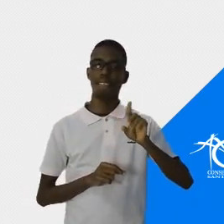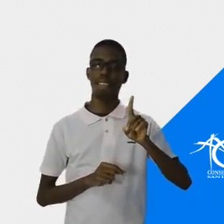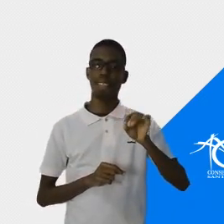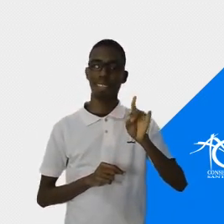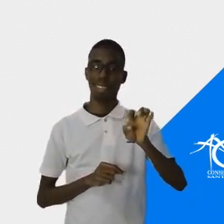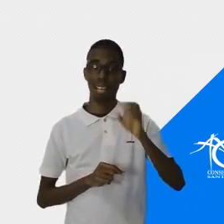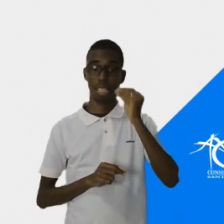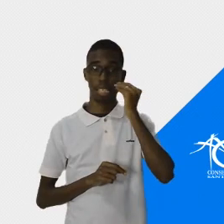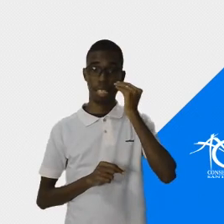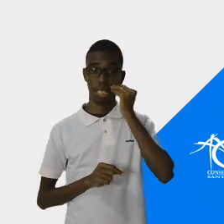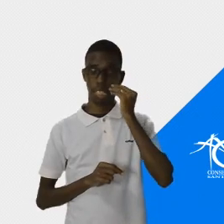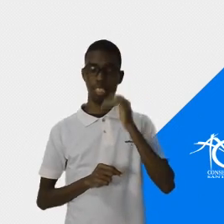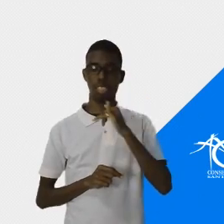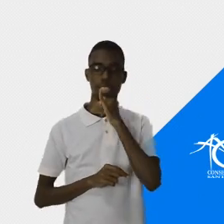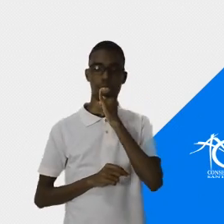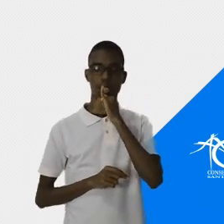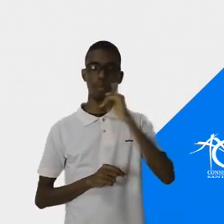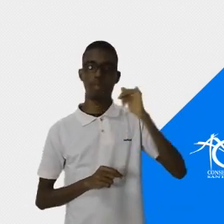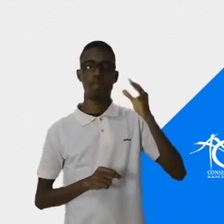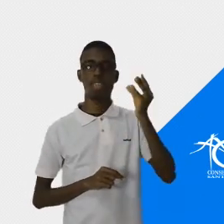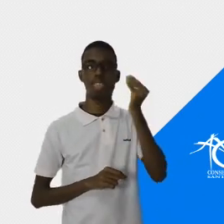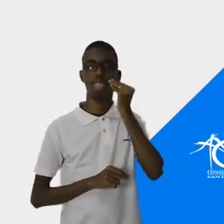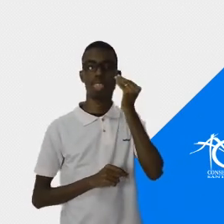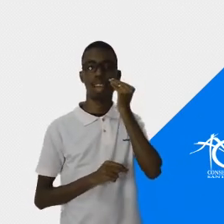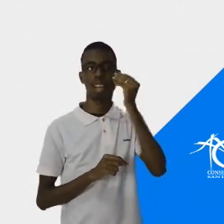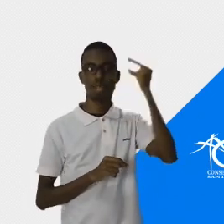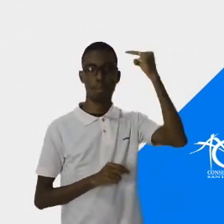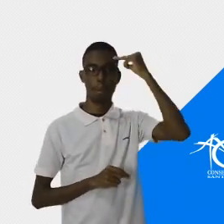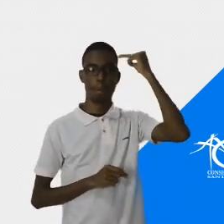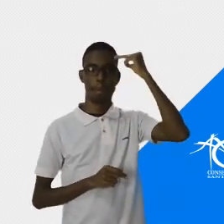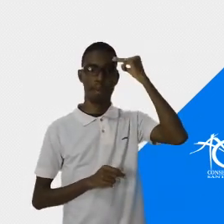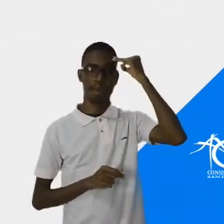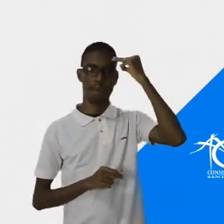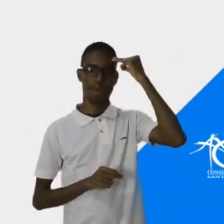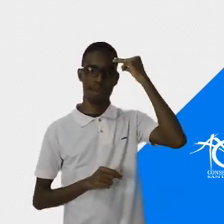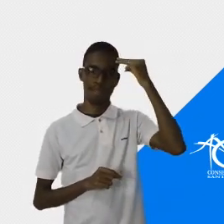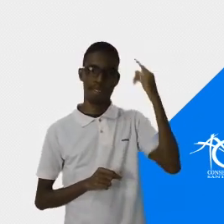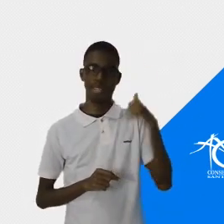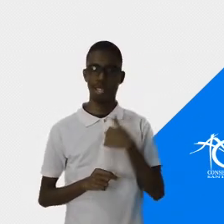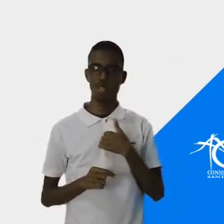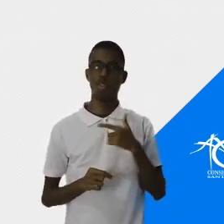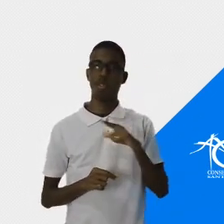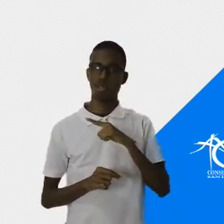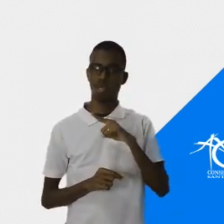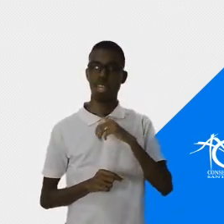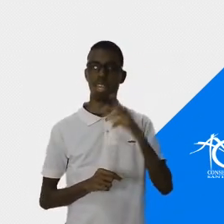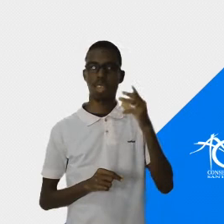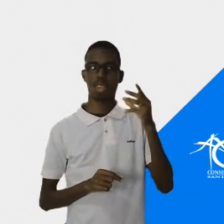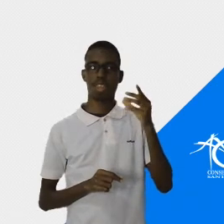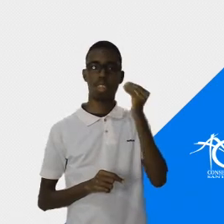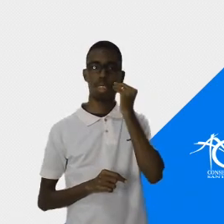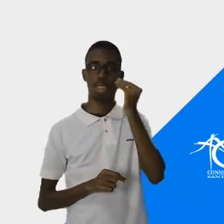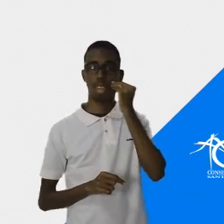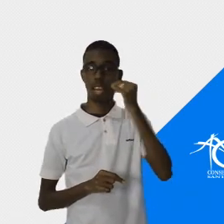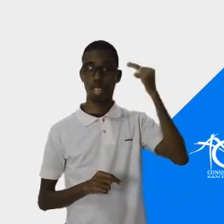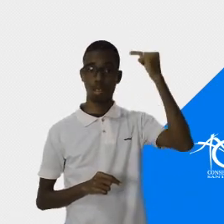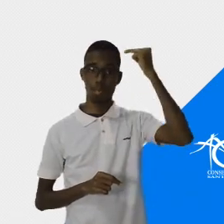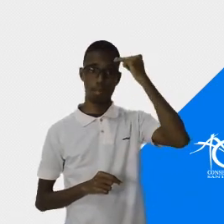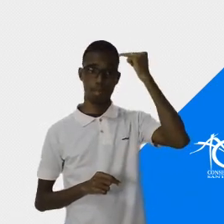que você tem um teste de memória. Eu estou bem à vontade porque eu tenho um teste de memória, né? Produzido por efeito